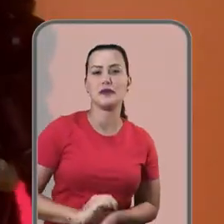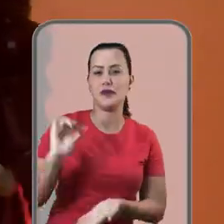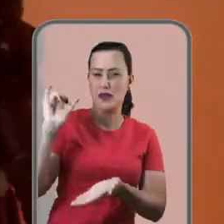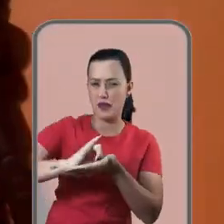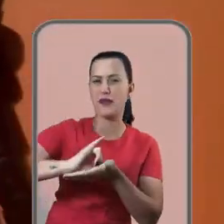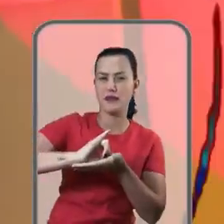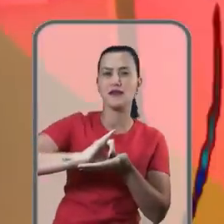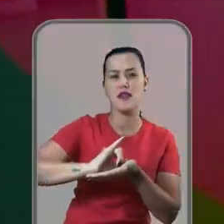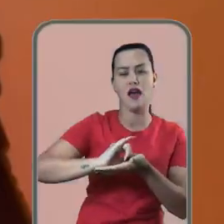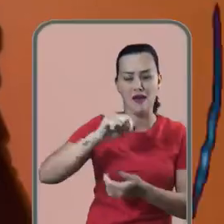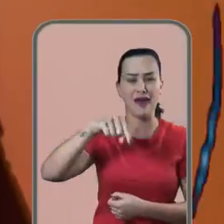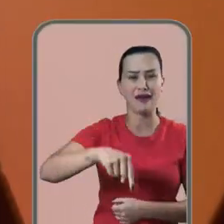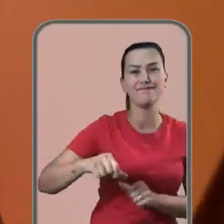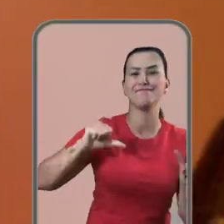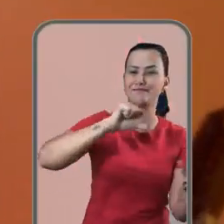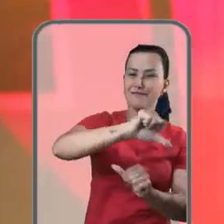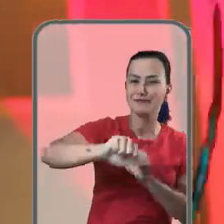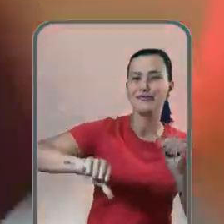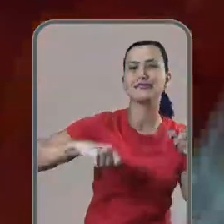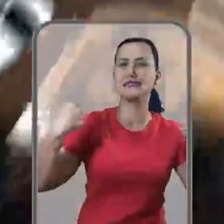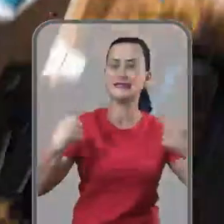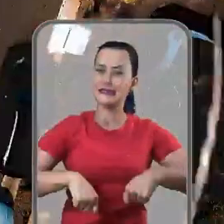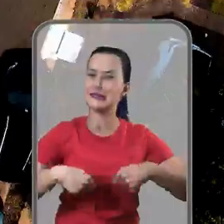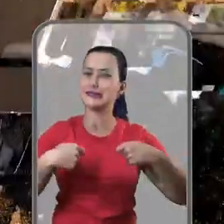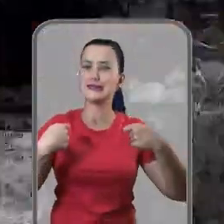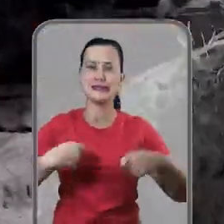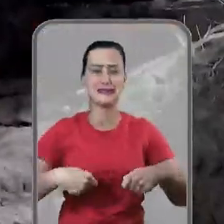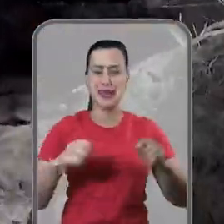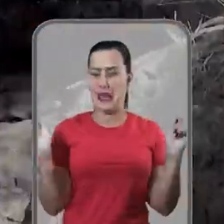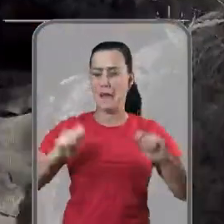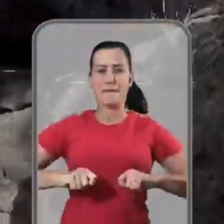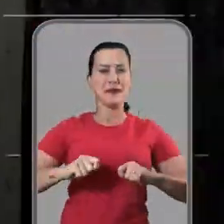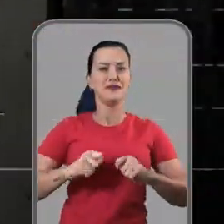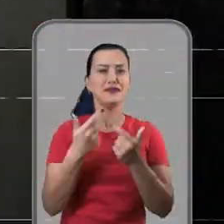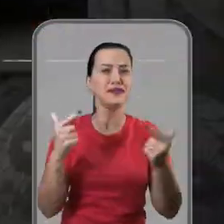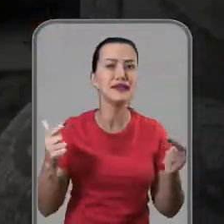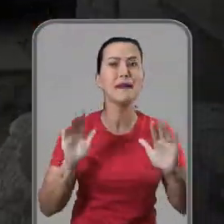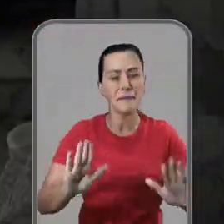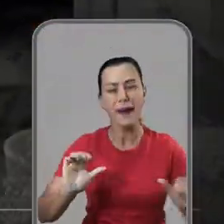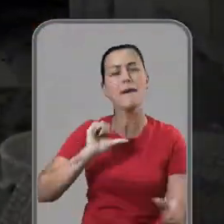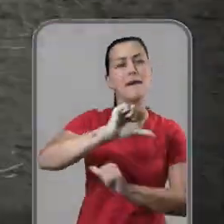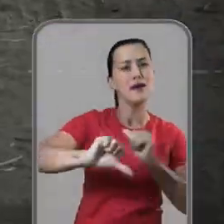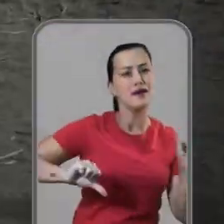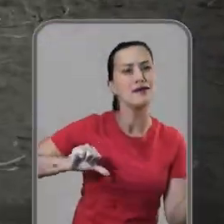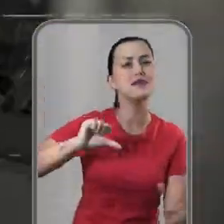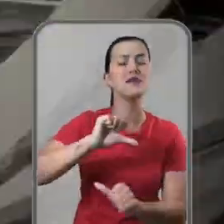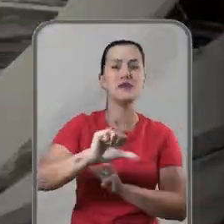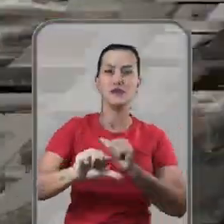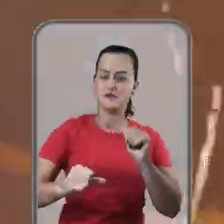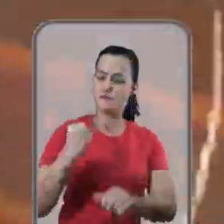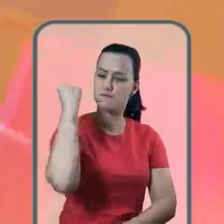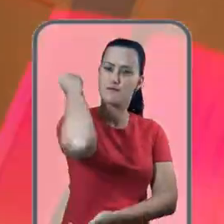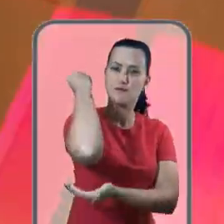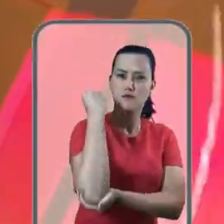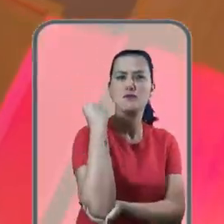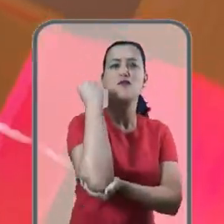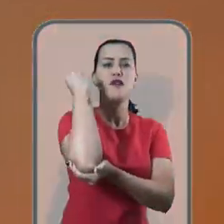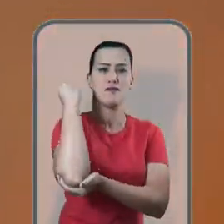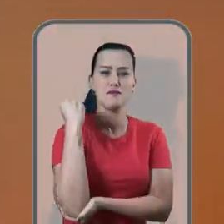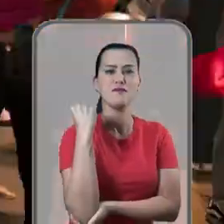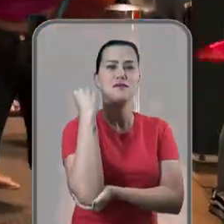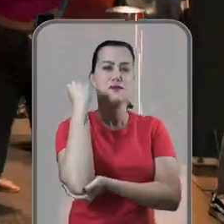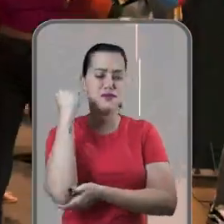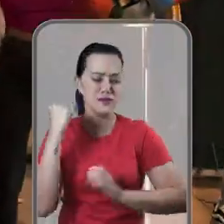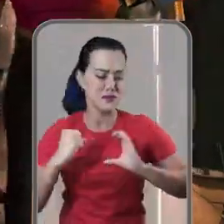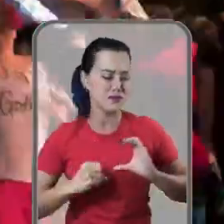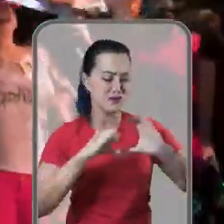A capital morena precisa agora de uma virada. Chega de incompetência, tão absurda e tão descarada. Somos resistência,